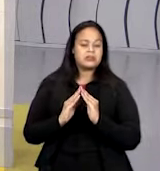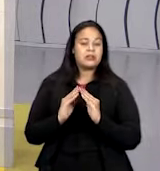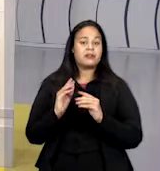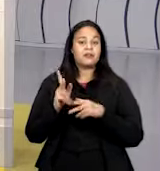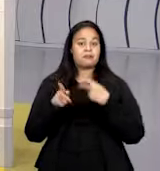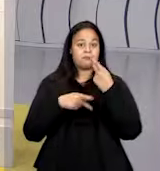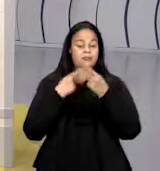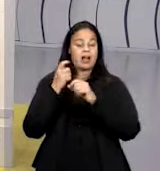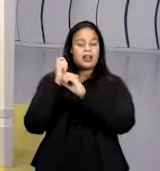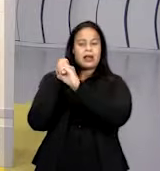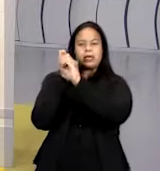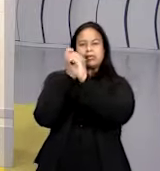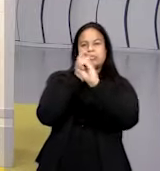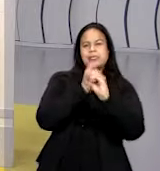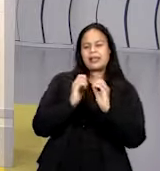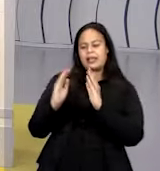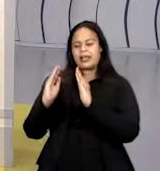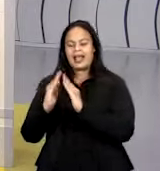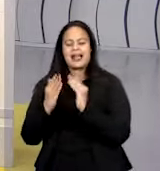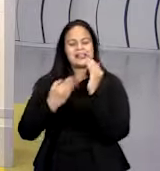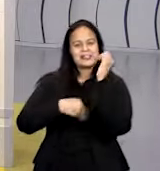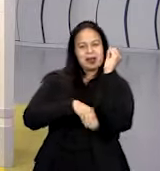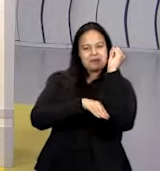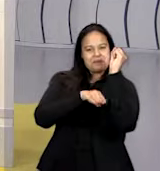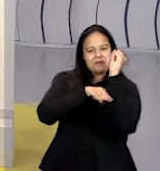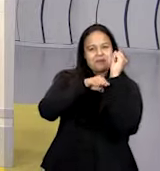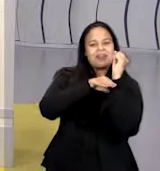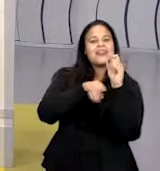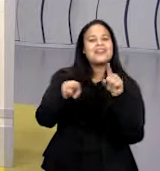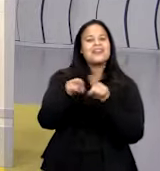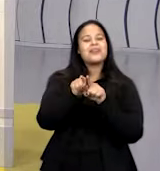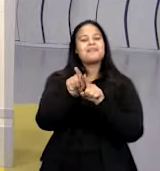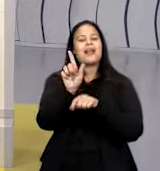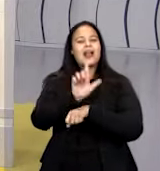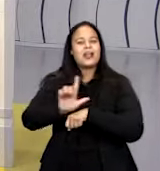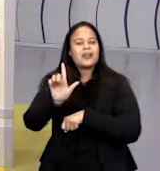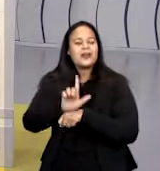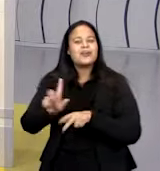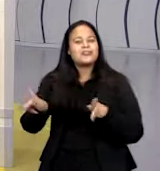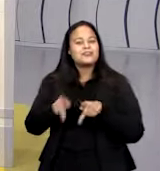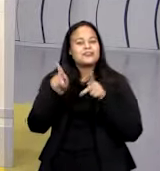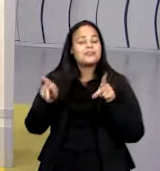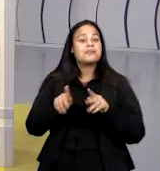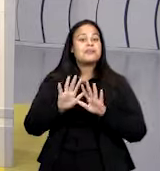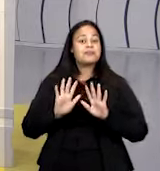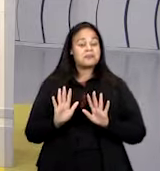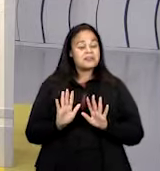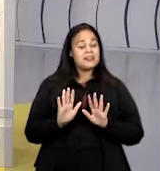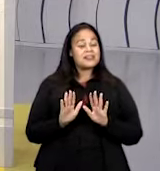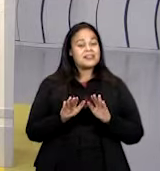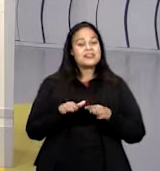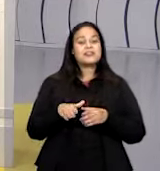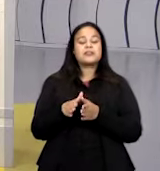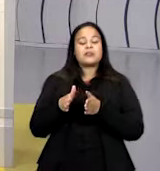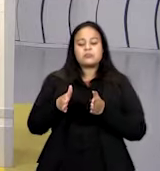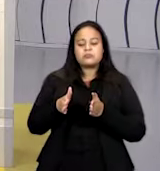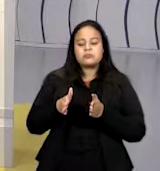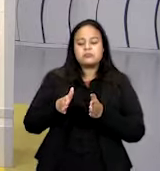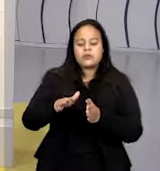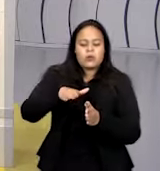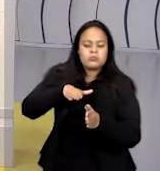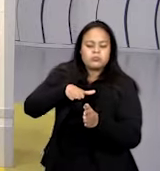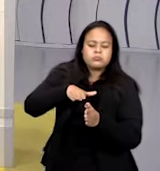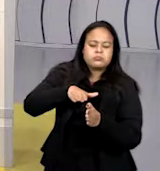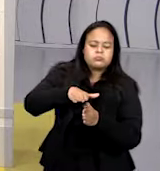fala em construção, pensa em casa, pensa em prédio, pensa em loja, pensa em shopping, mas ponte é construção,